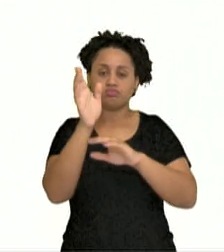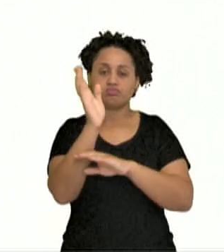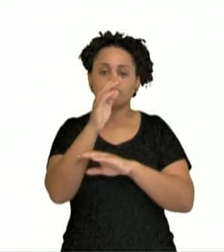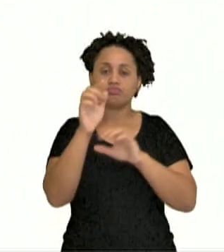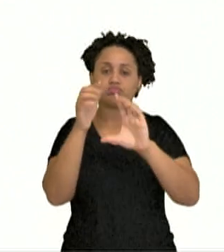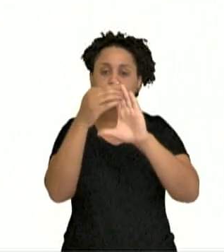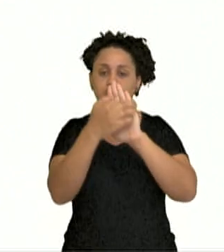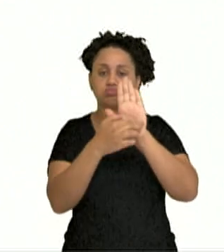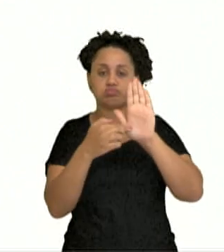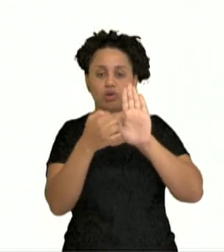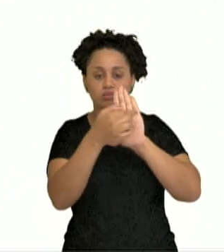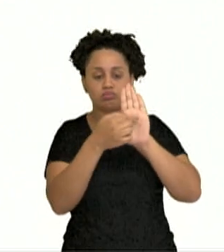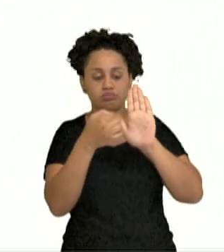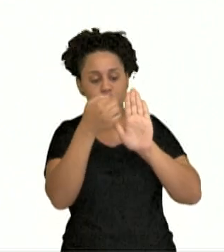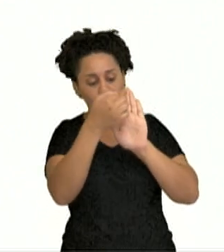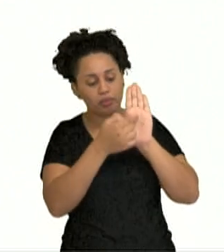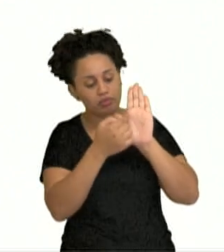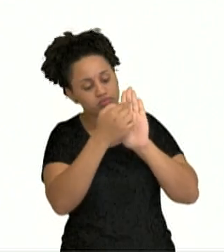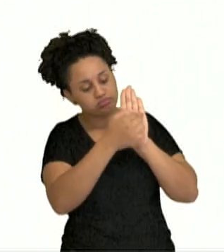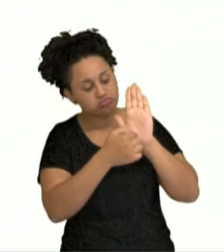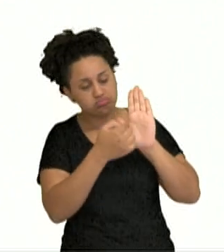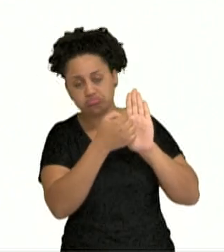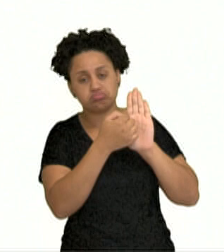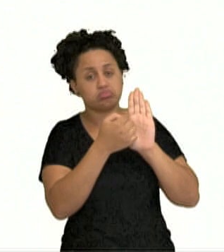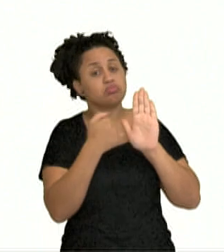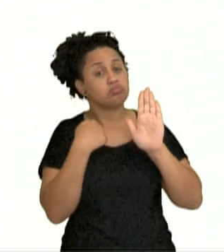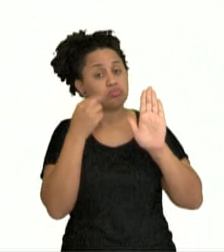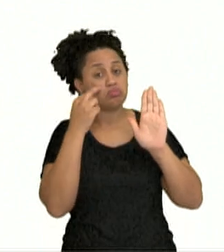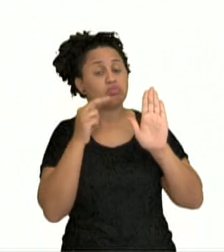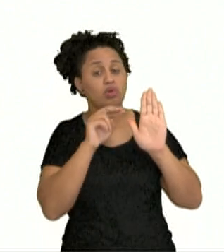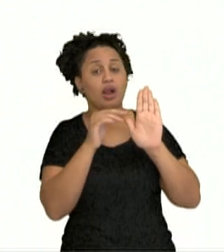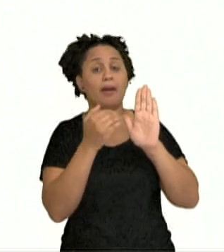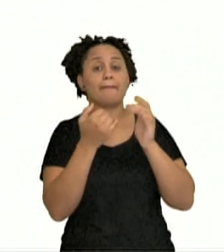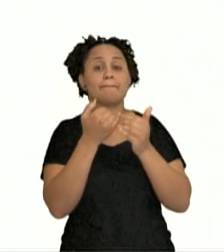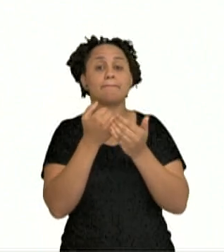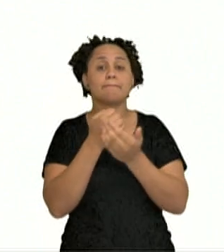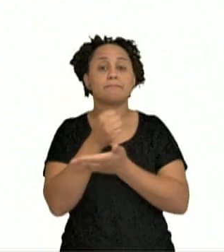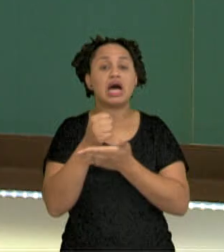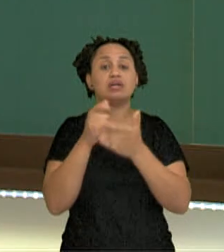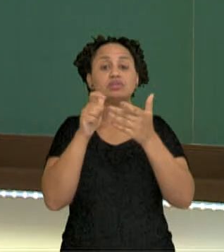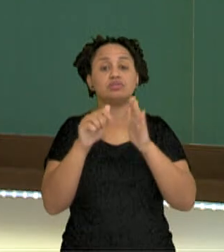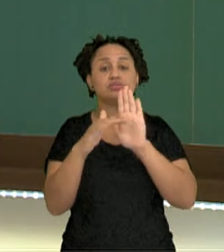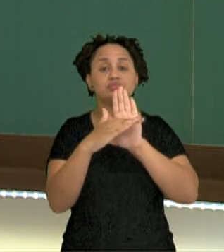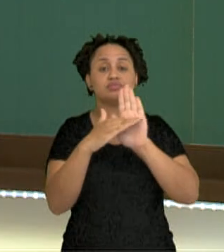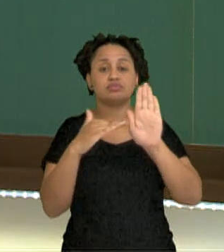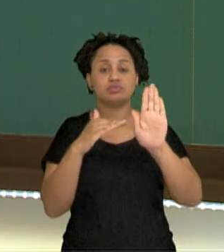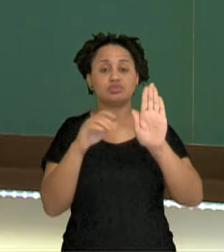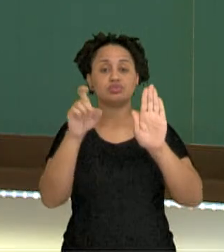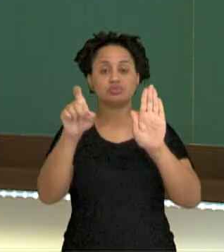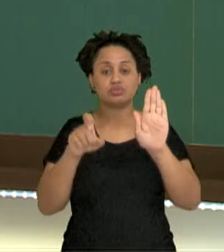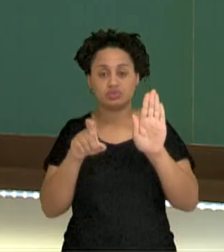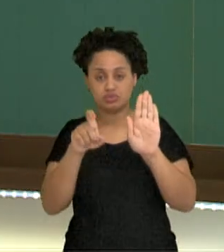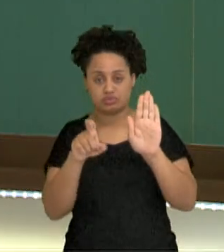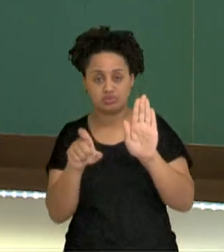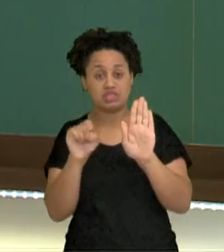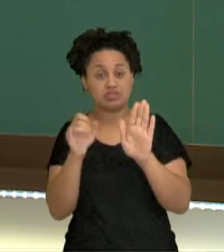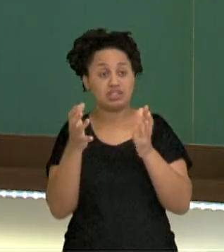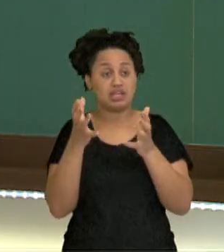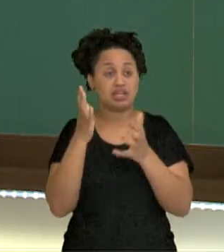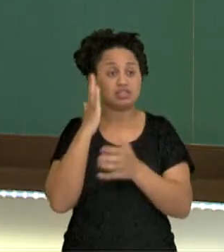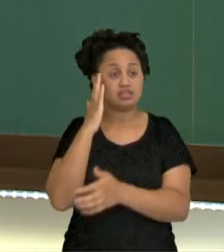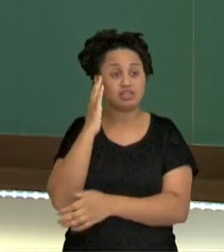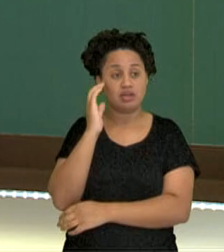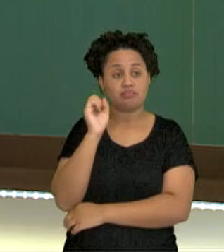circunferência trigonométrica, você vai olhar para a sua projeção sobre o eixo x. Se você quiser o valor do seno